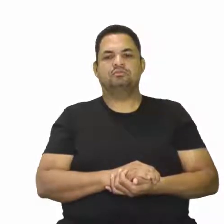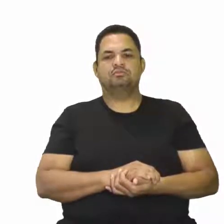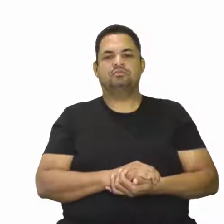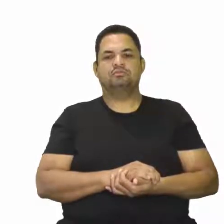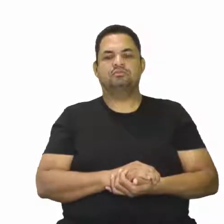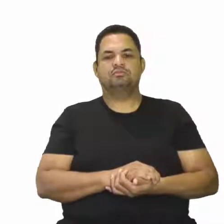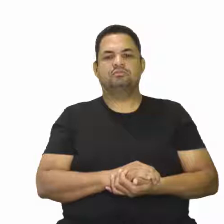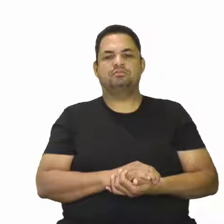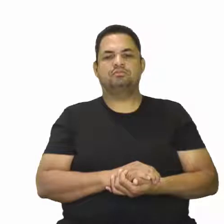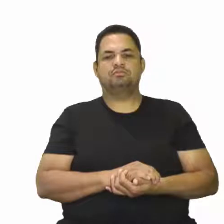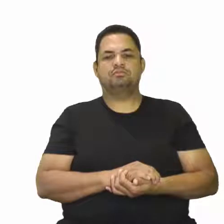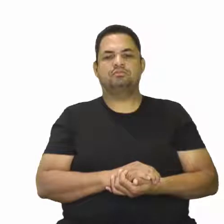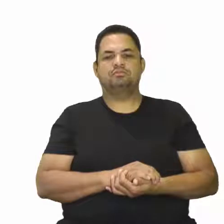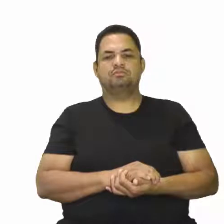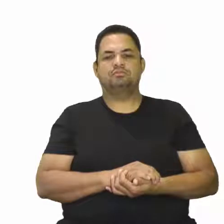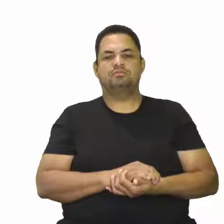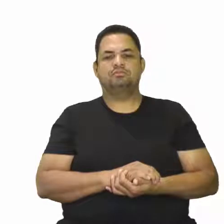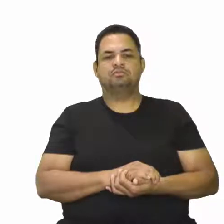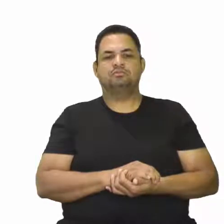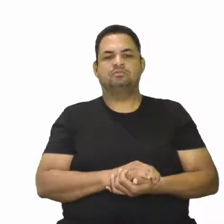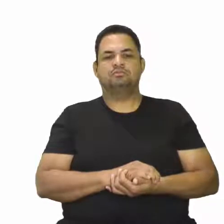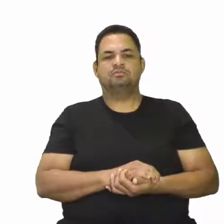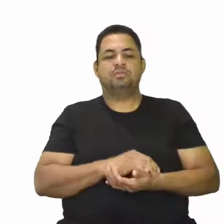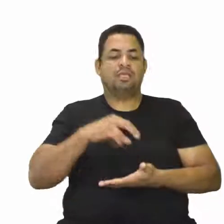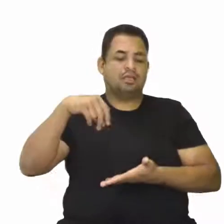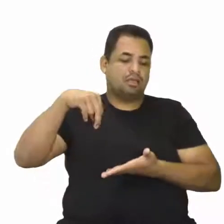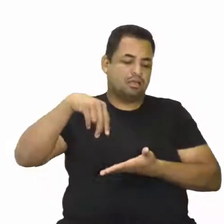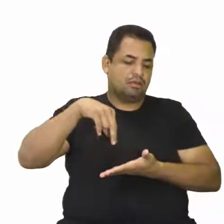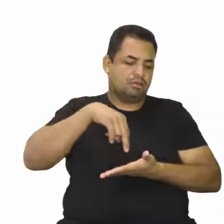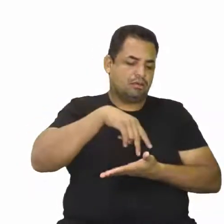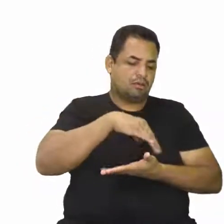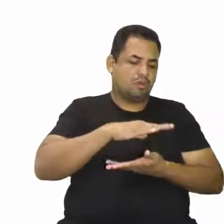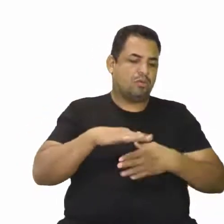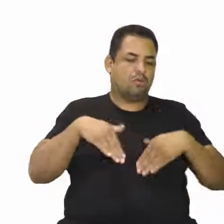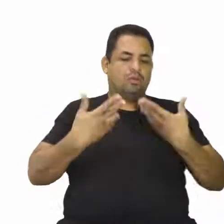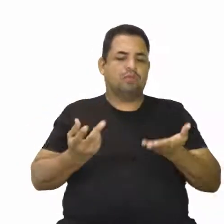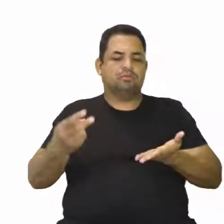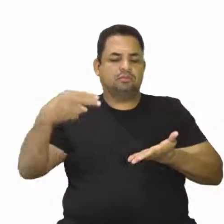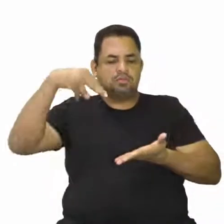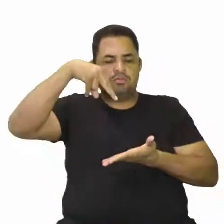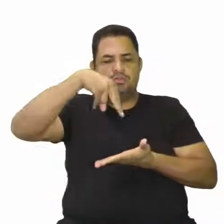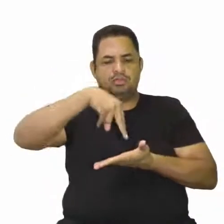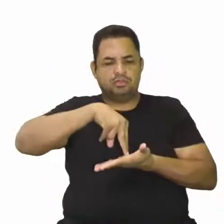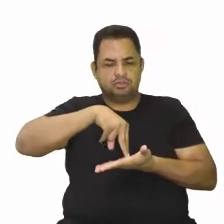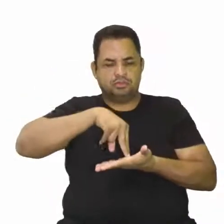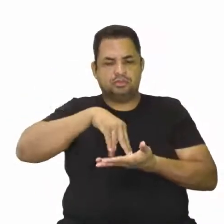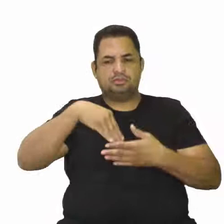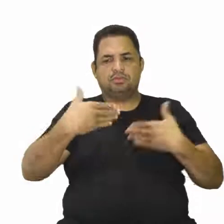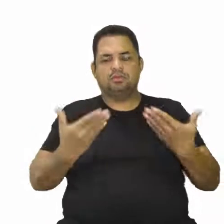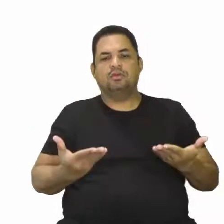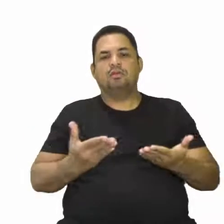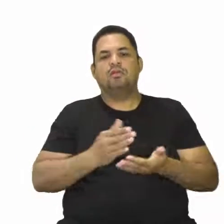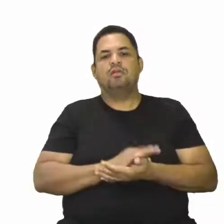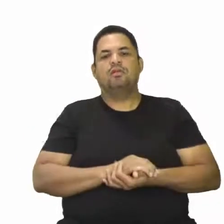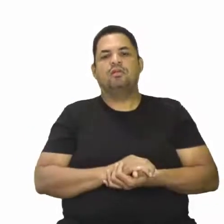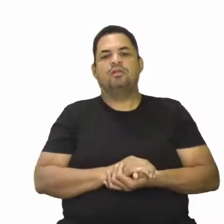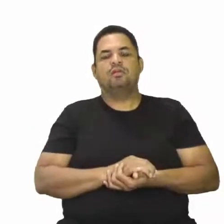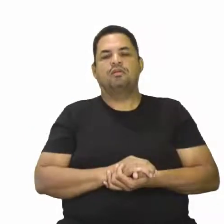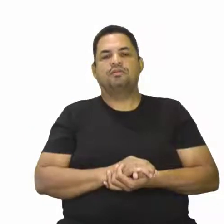Caminhar al amanhecer. Caminhei ao amanhecer. Quando?